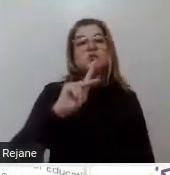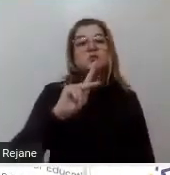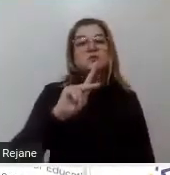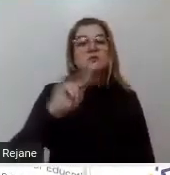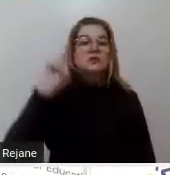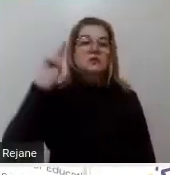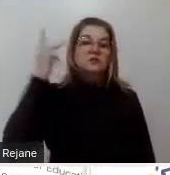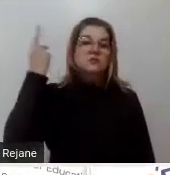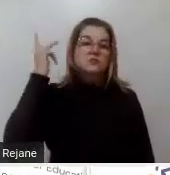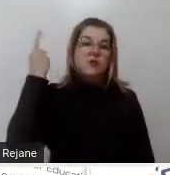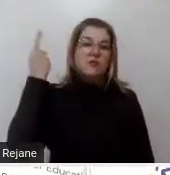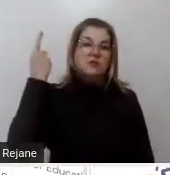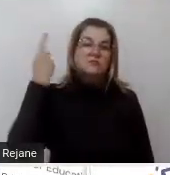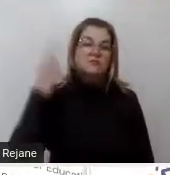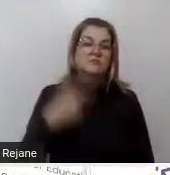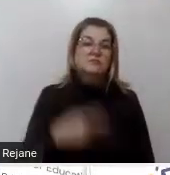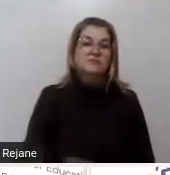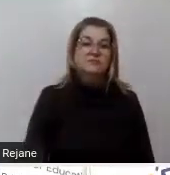história.